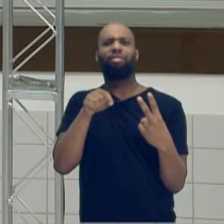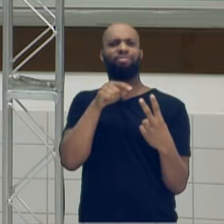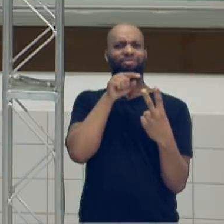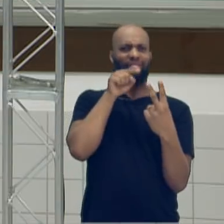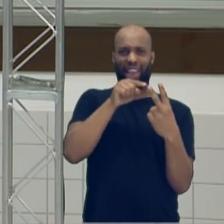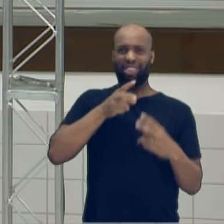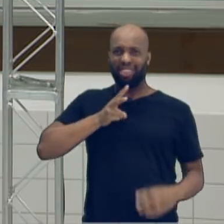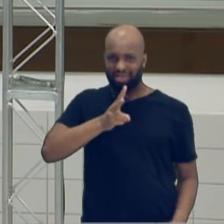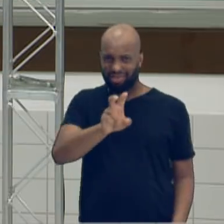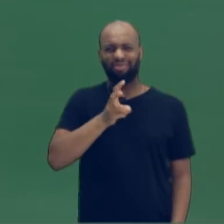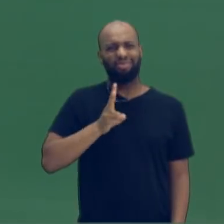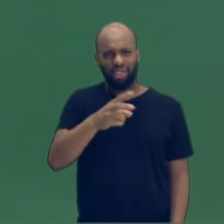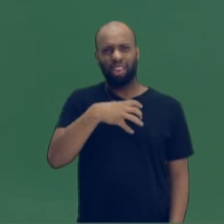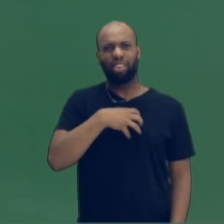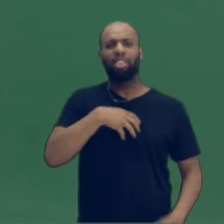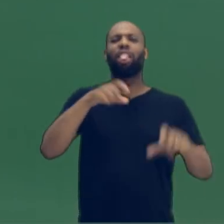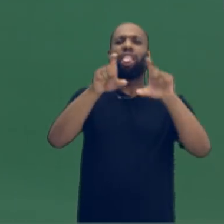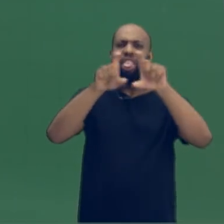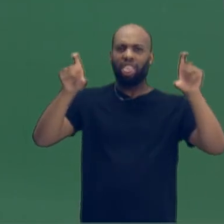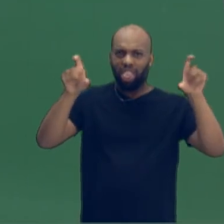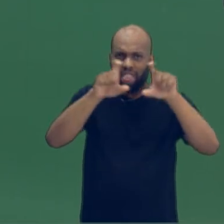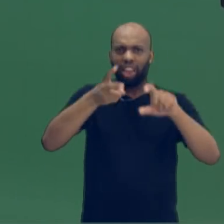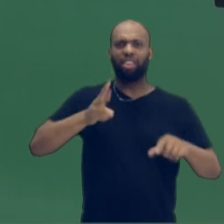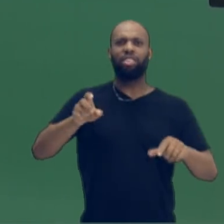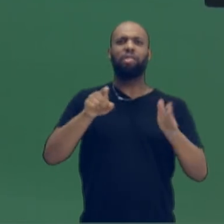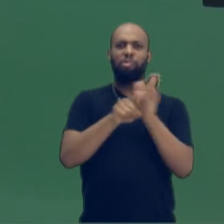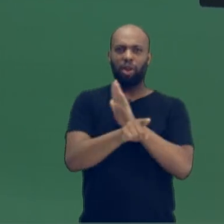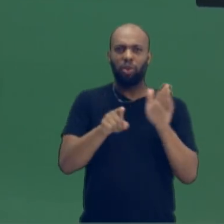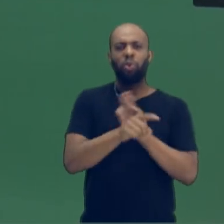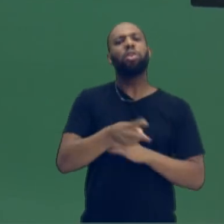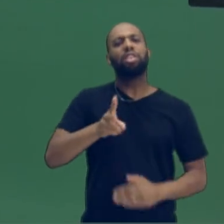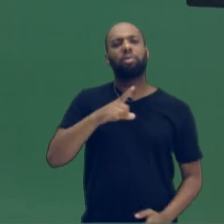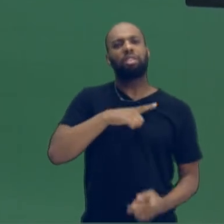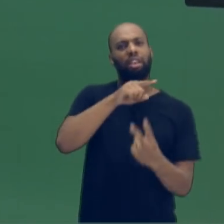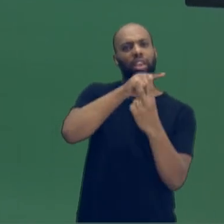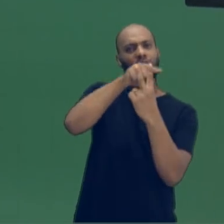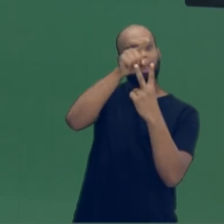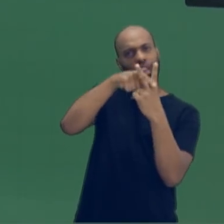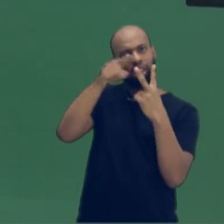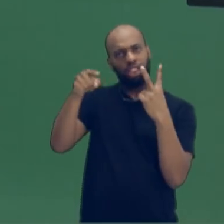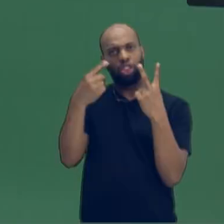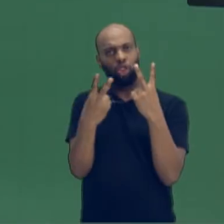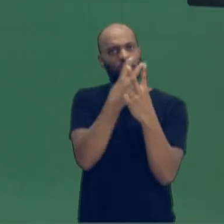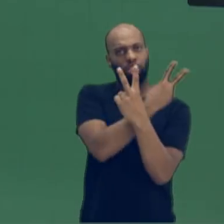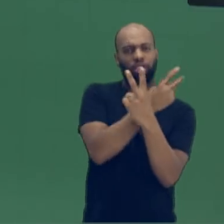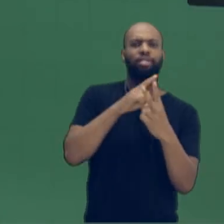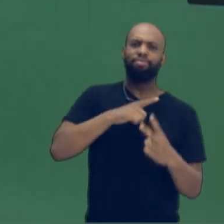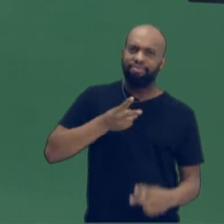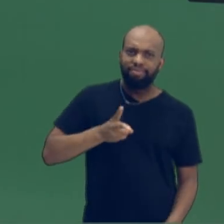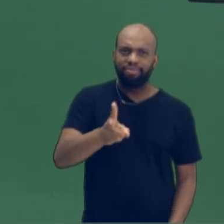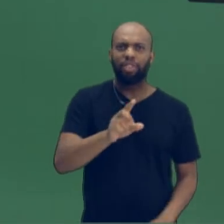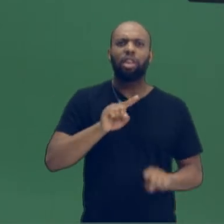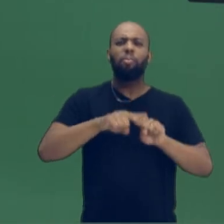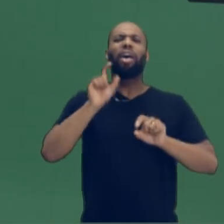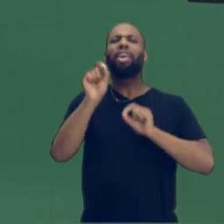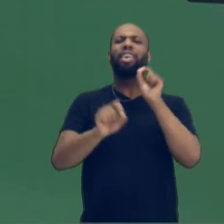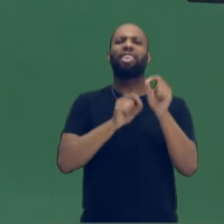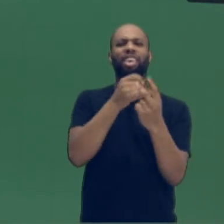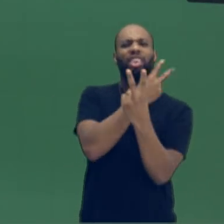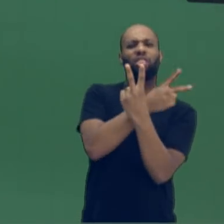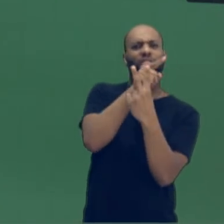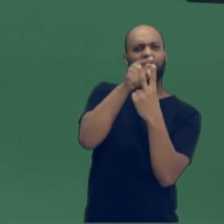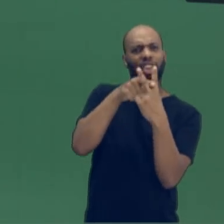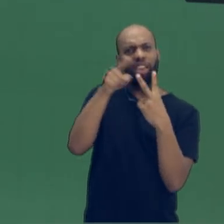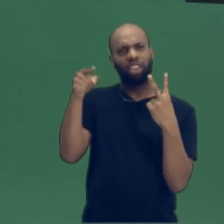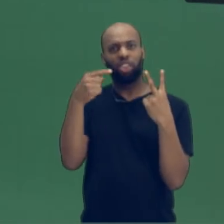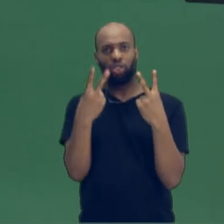comum, ela aparece em enunciados de exercícios muitas vezes, né? E a gente fica meio preocupado, mas quem é 2 raiz de